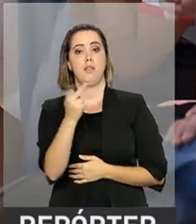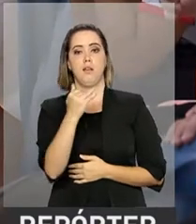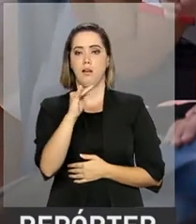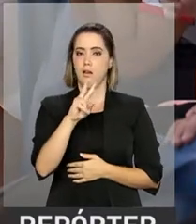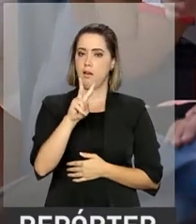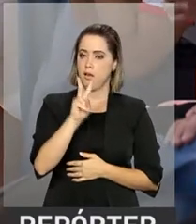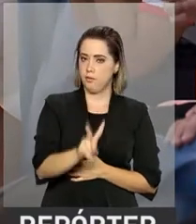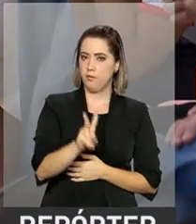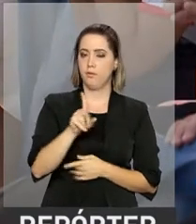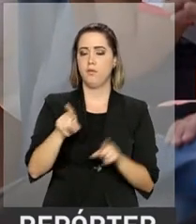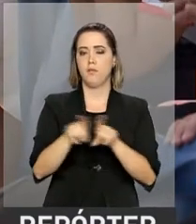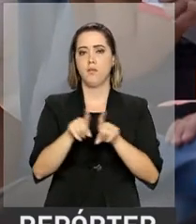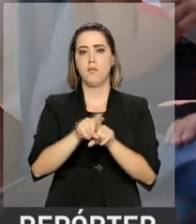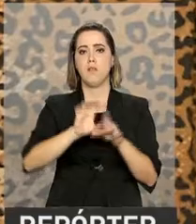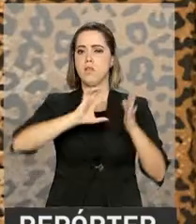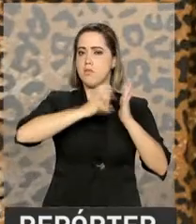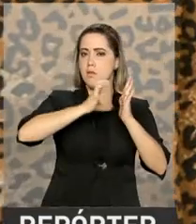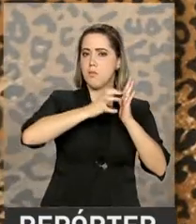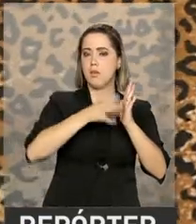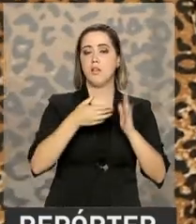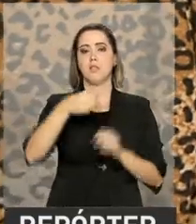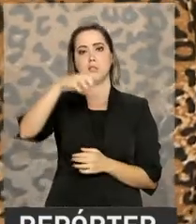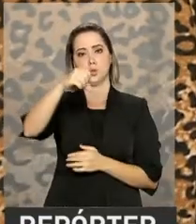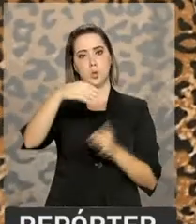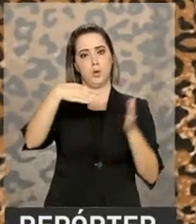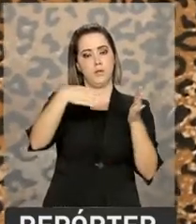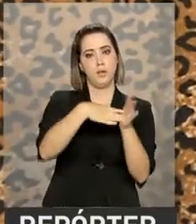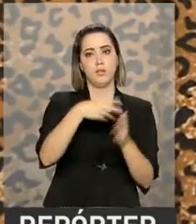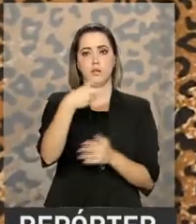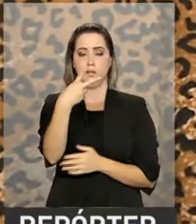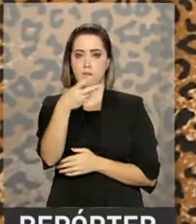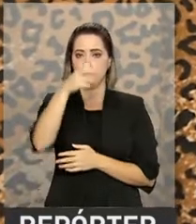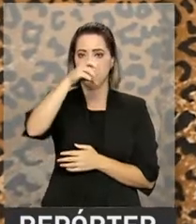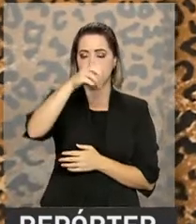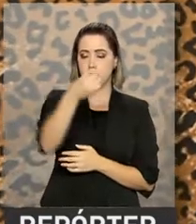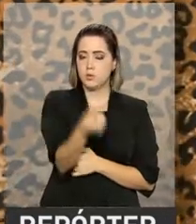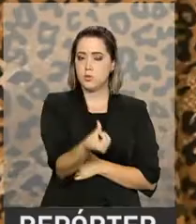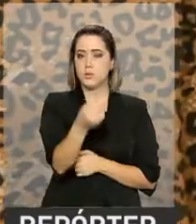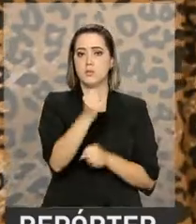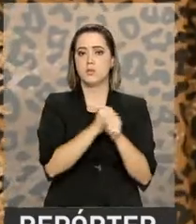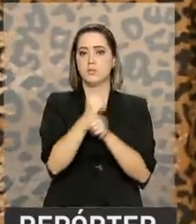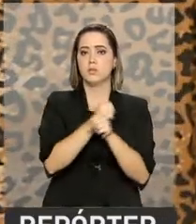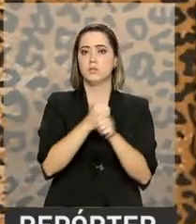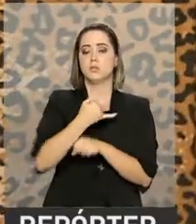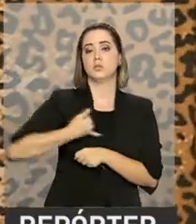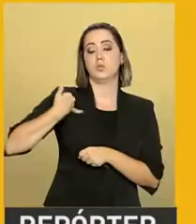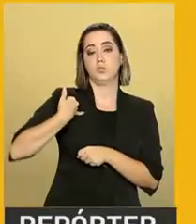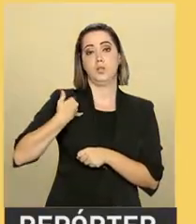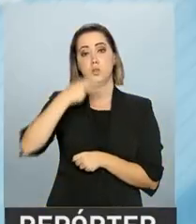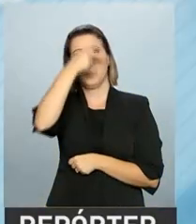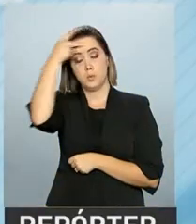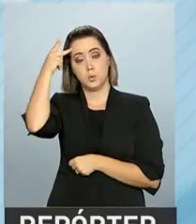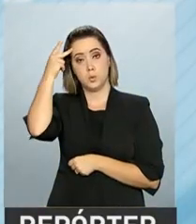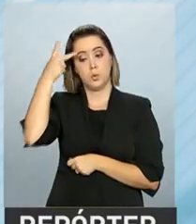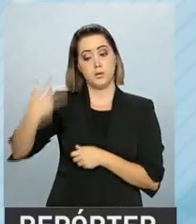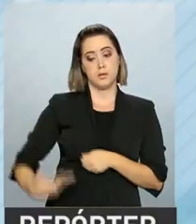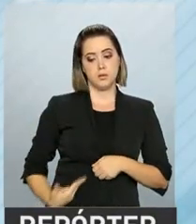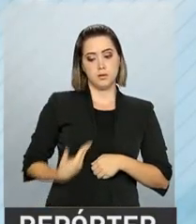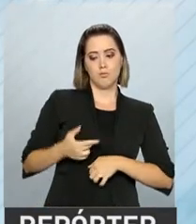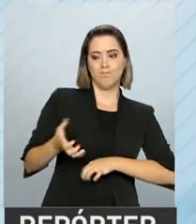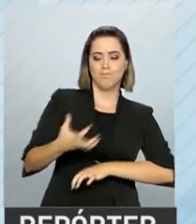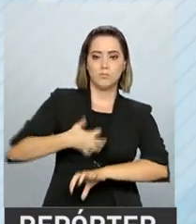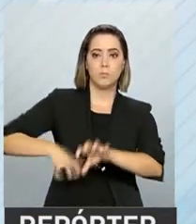entre 9 e 26 anos de idade, pessoas que fizeram transplantes e pacientes com câncer. Outras